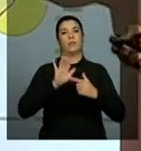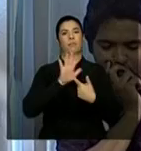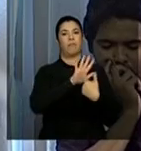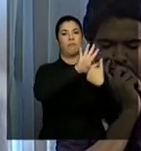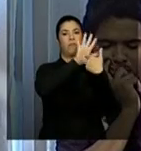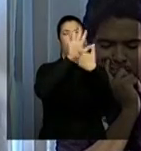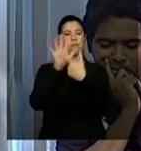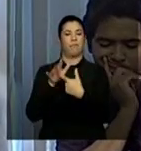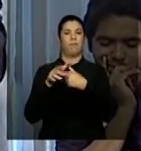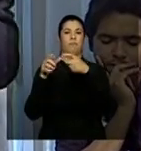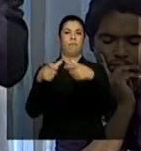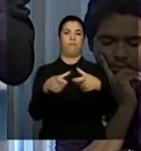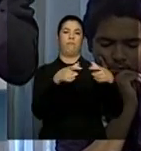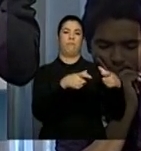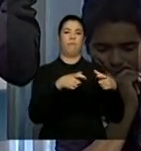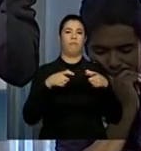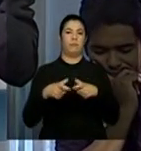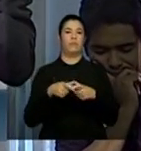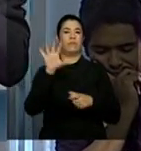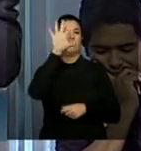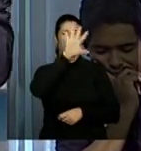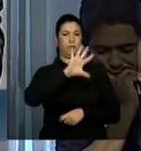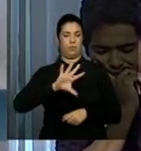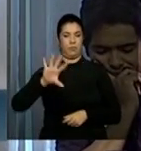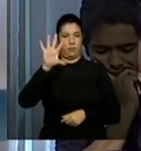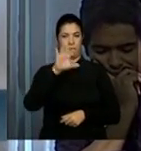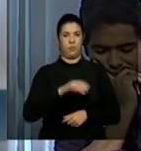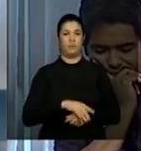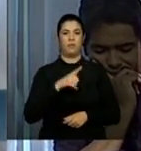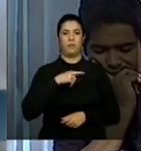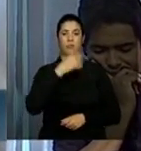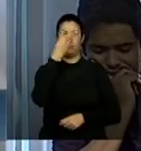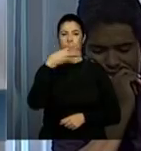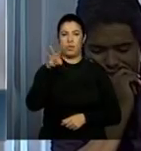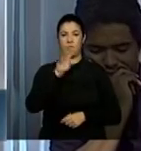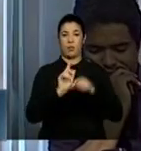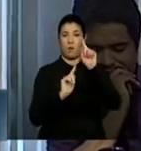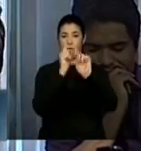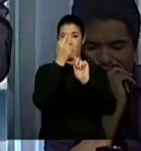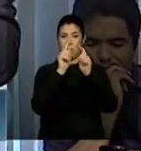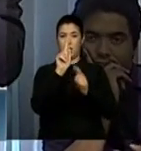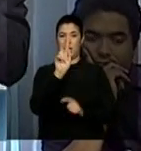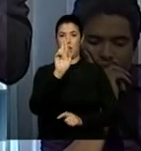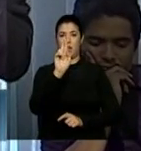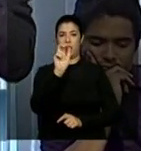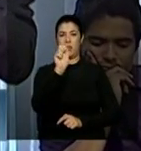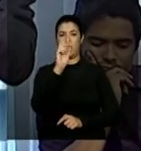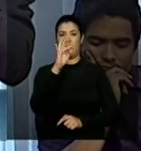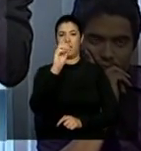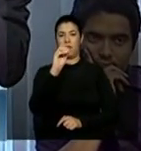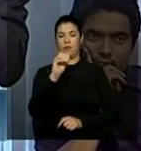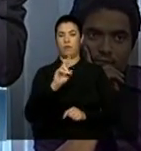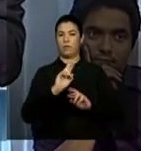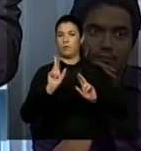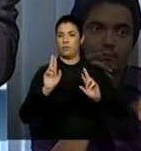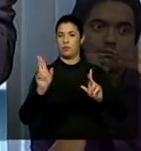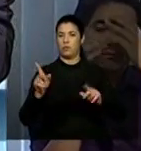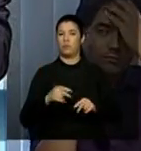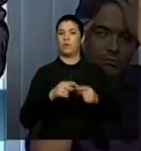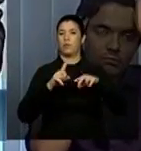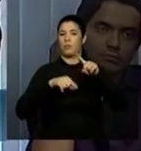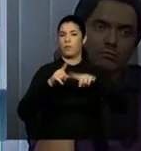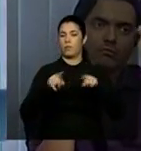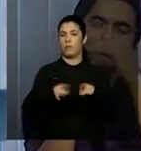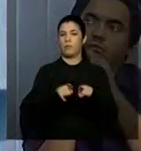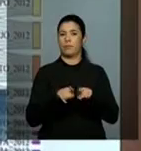explicitamente localizados, né, nessa região, com gráficos sofisticados e outros tantos recursos. Agora, o